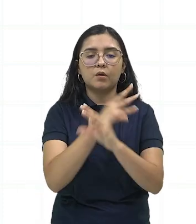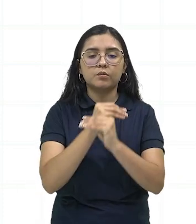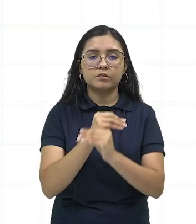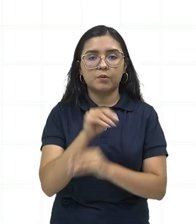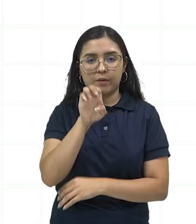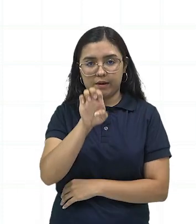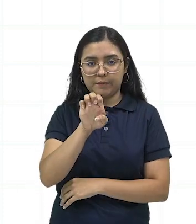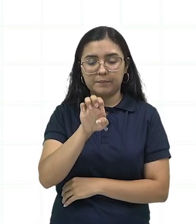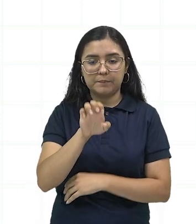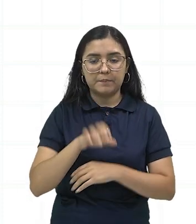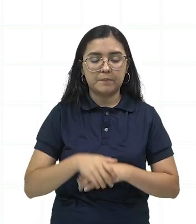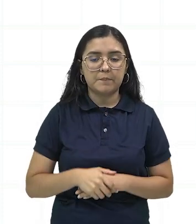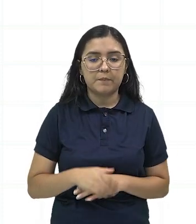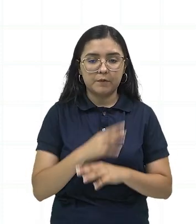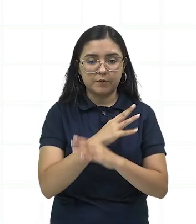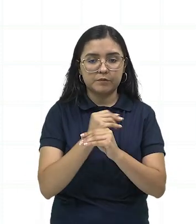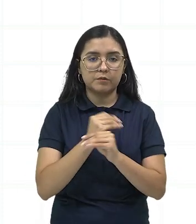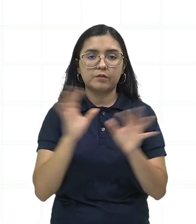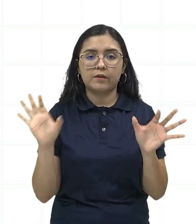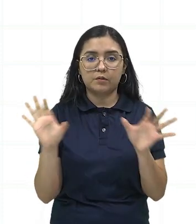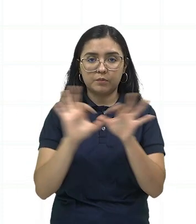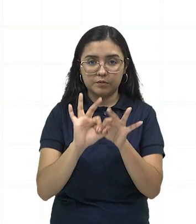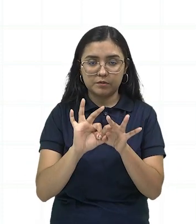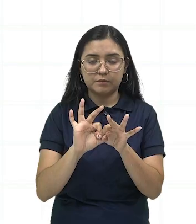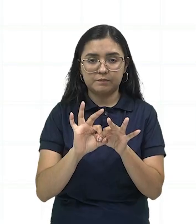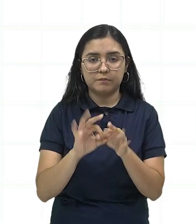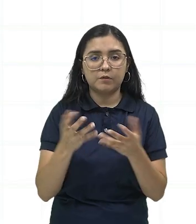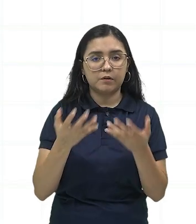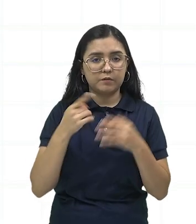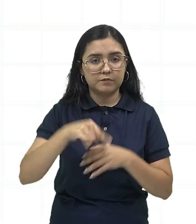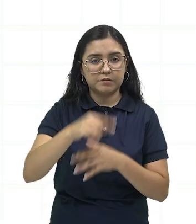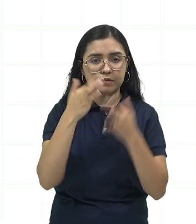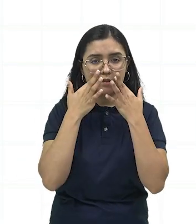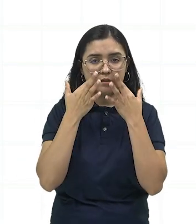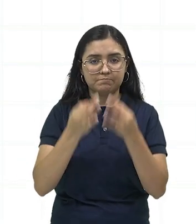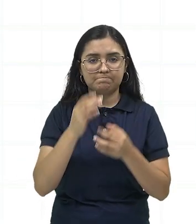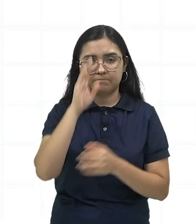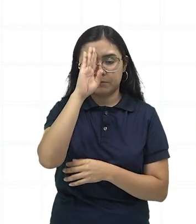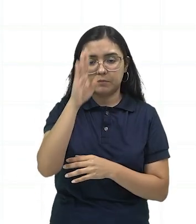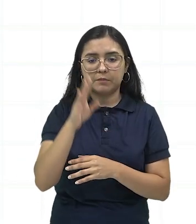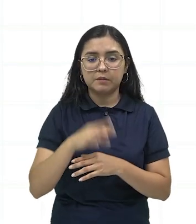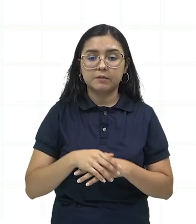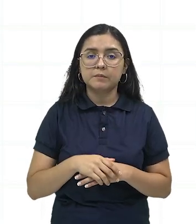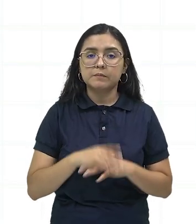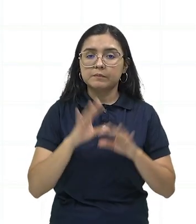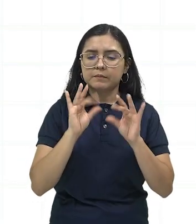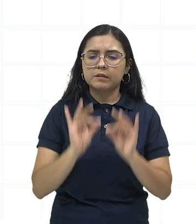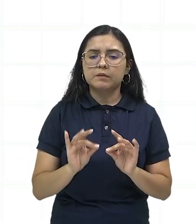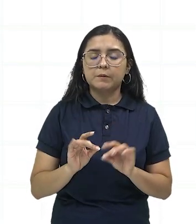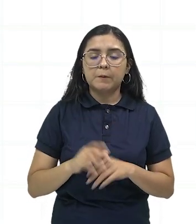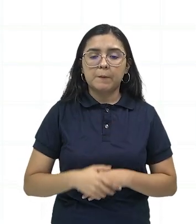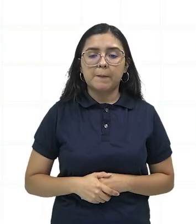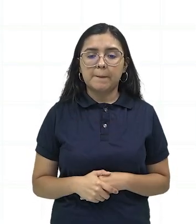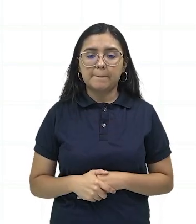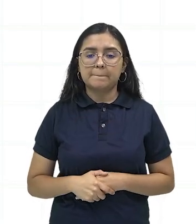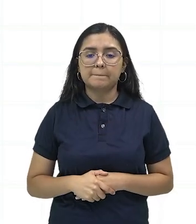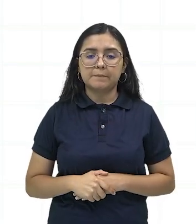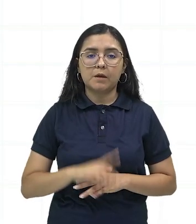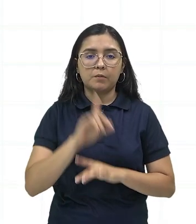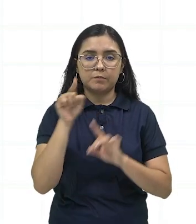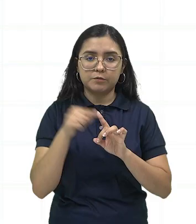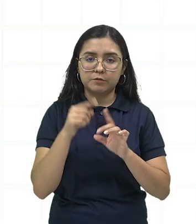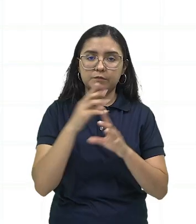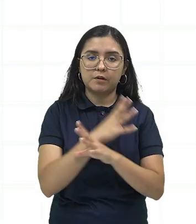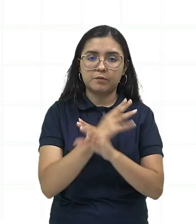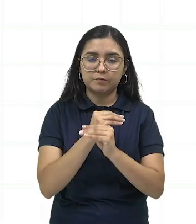une essas duas orações. É isso que eu quero que vocês observem principalmente, tá? Para isso que as minhas conjunções vão